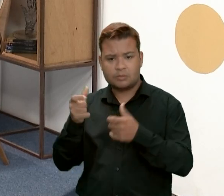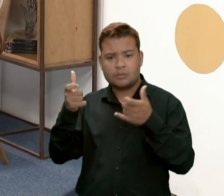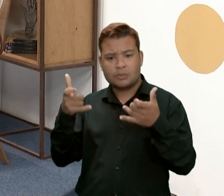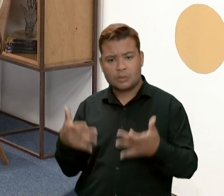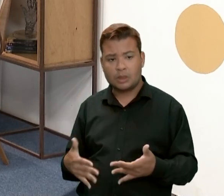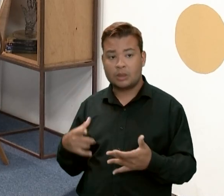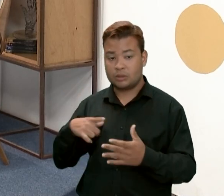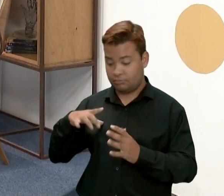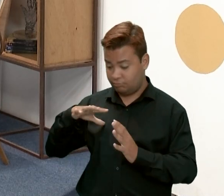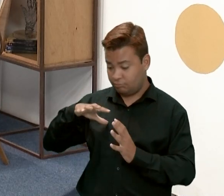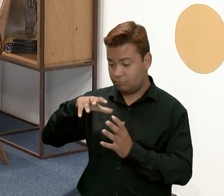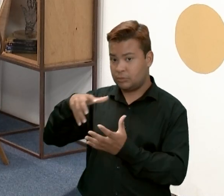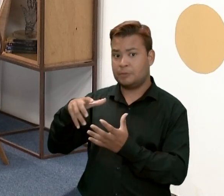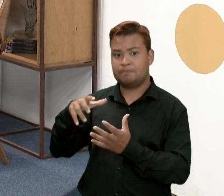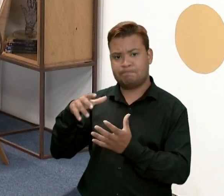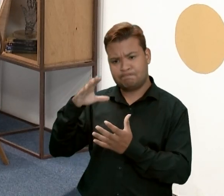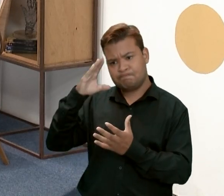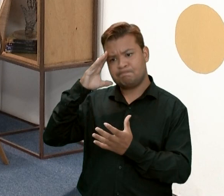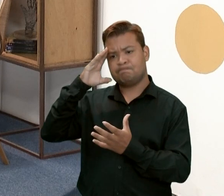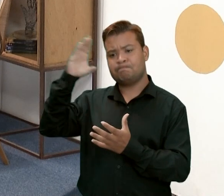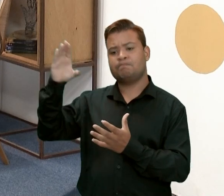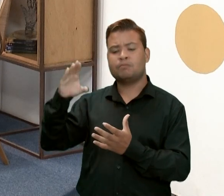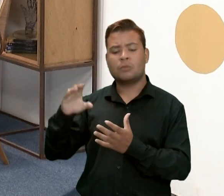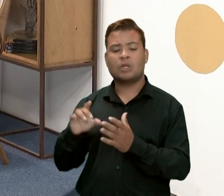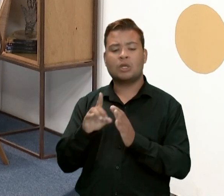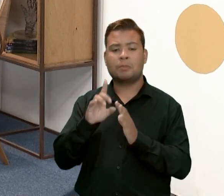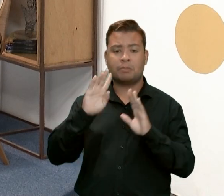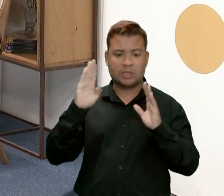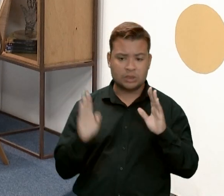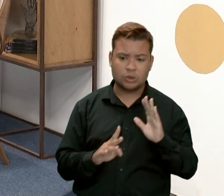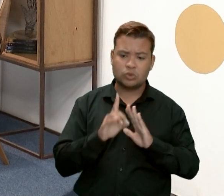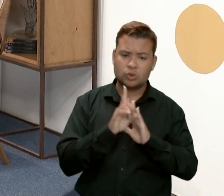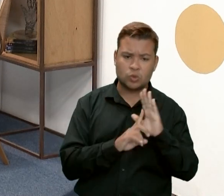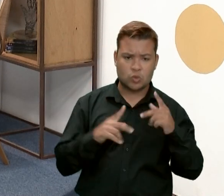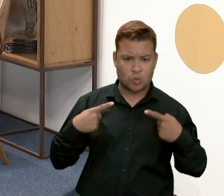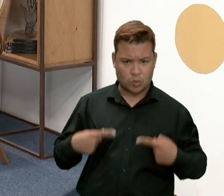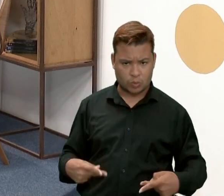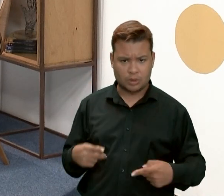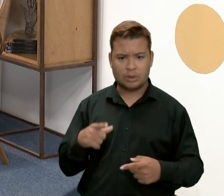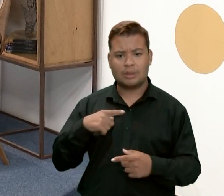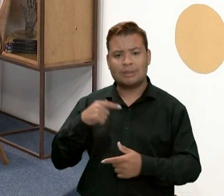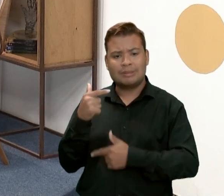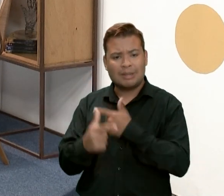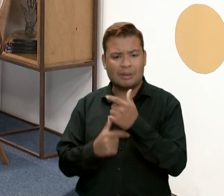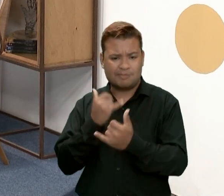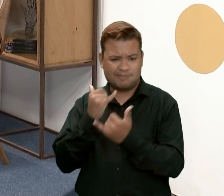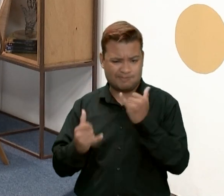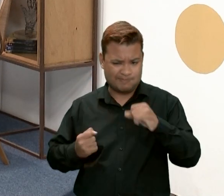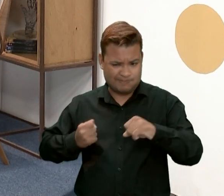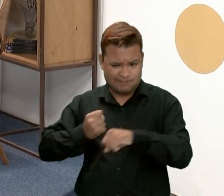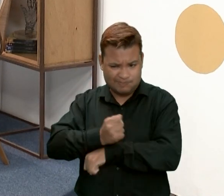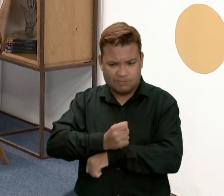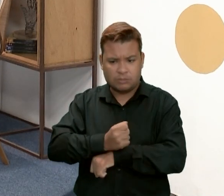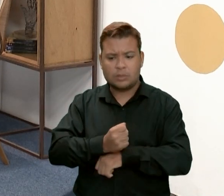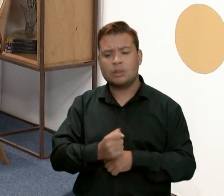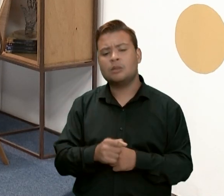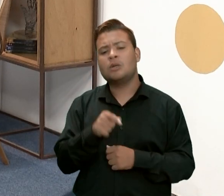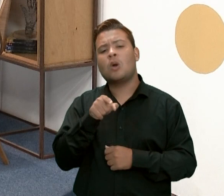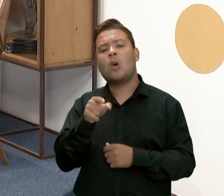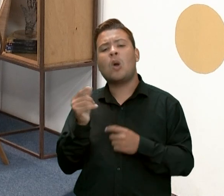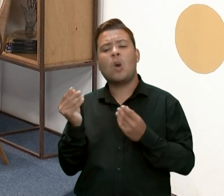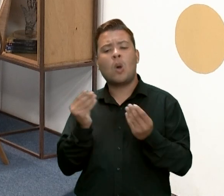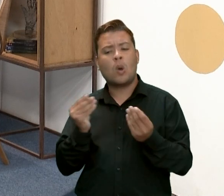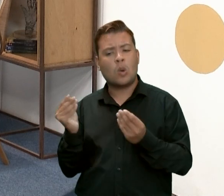destaques internacionais quando a gente fala de Brasil e direitos humanos é o trabalho análogo à escravidão. Como tem